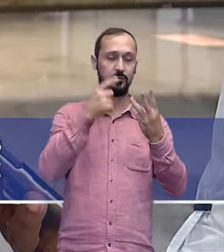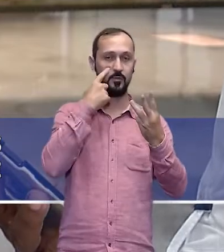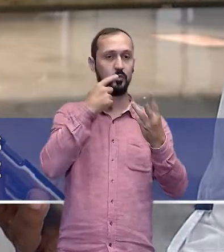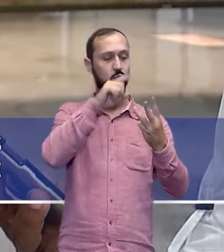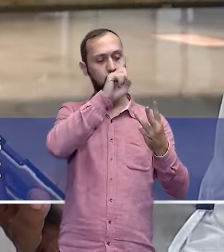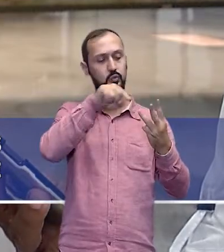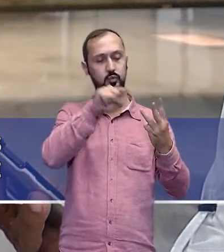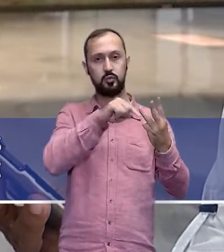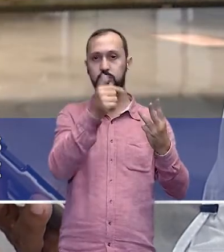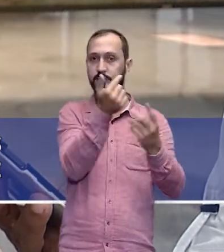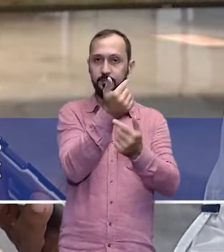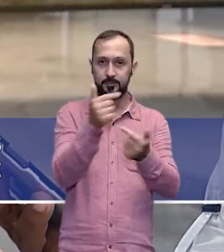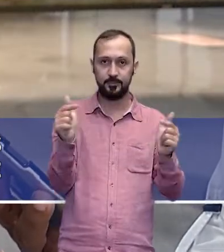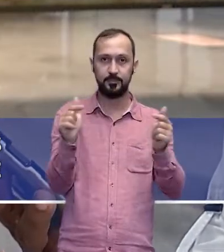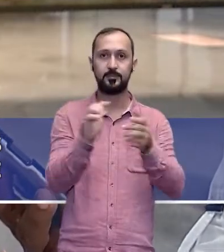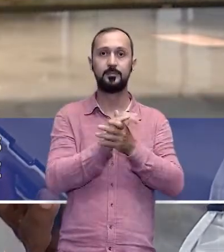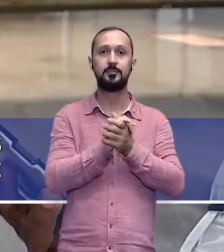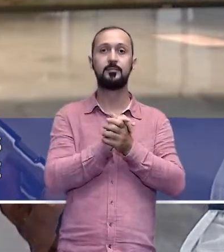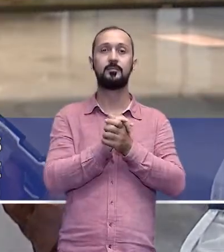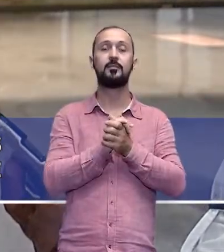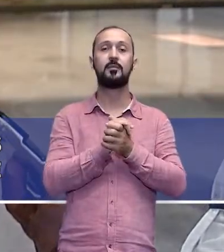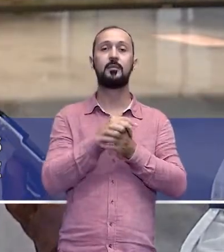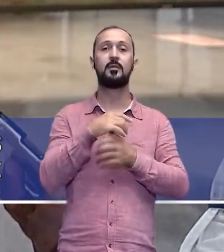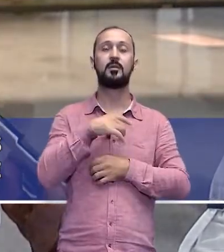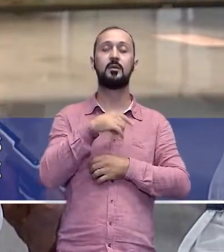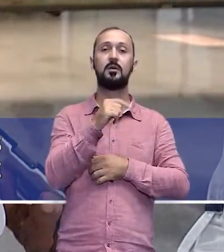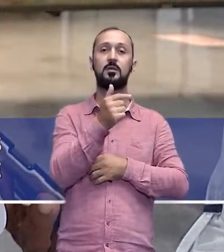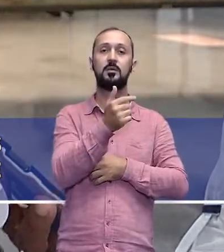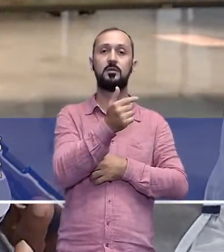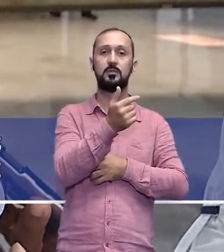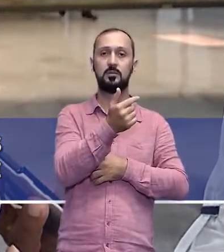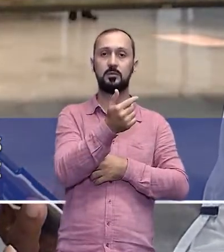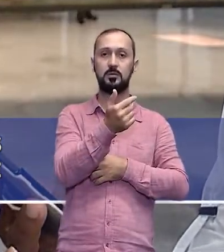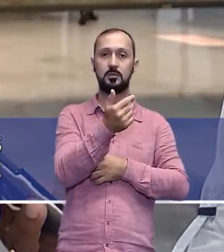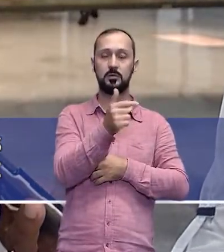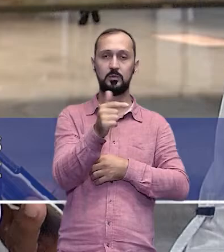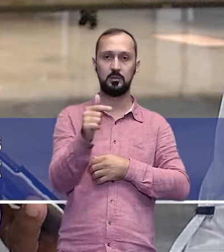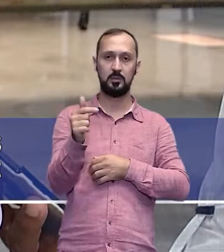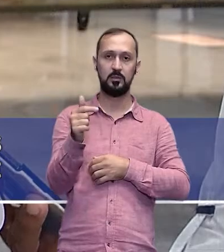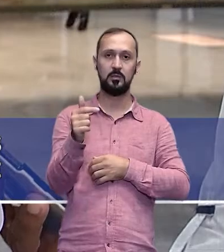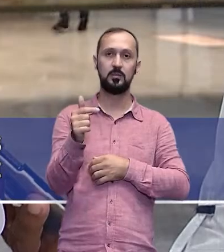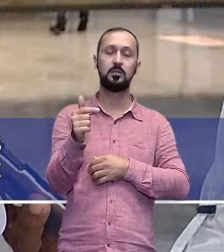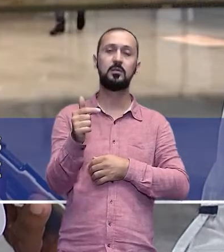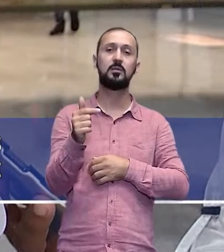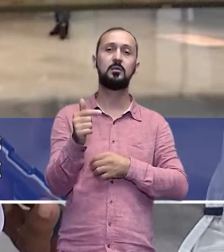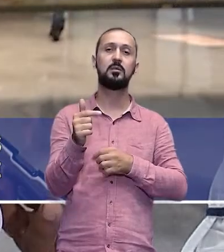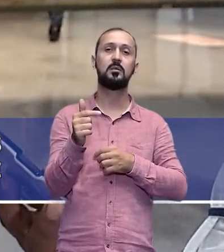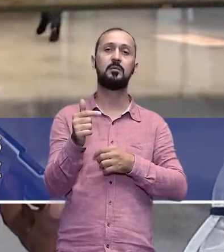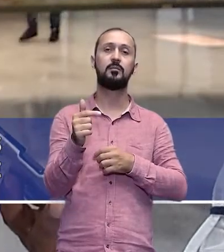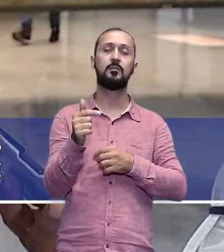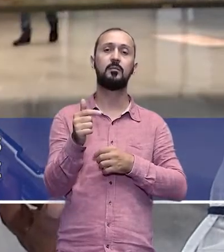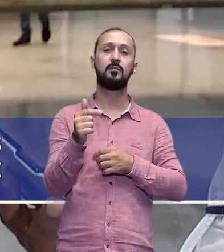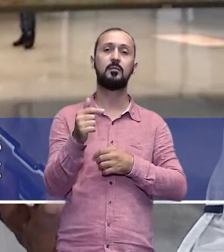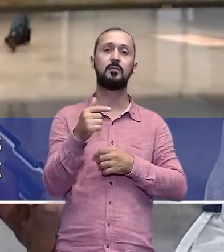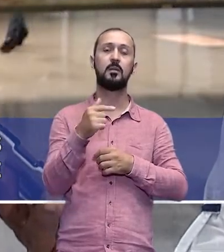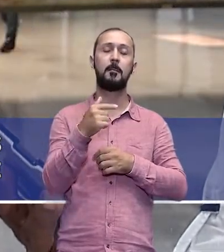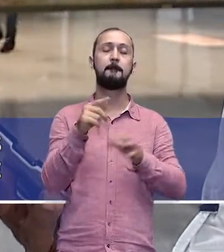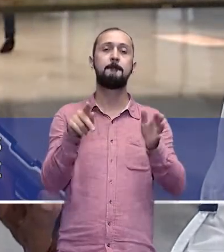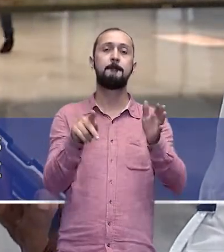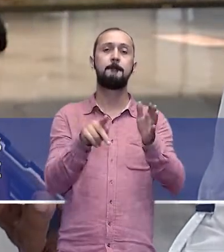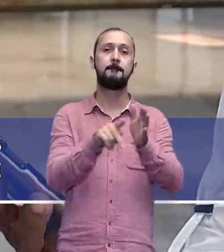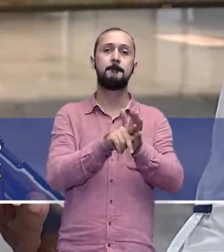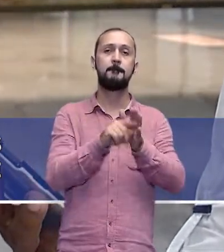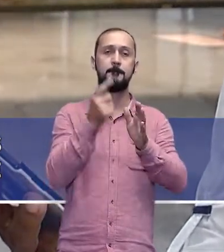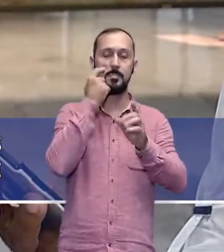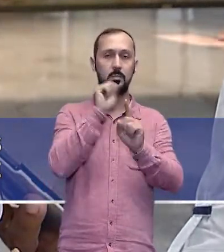3 casos que foram diagnosticados como síndrome